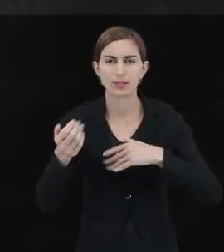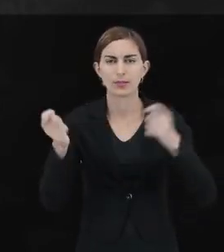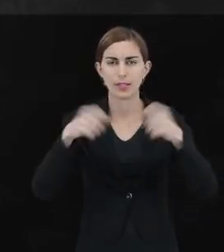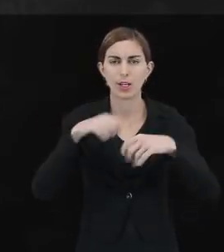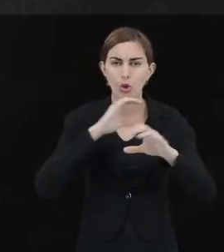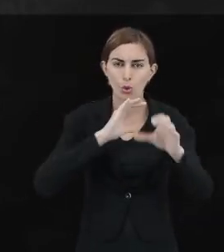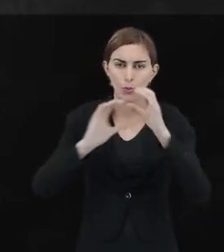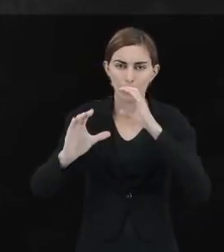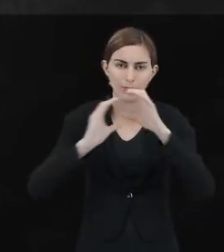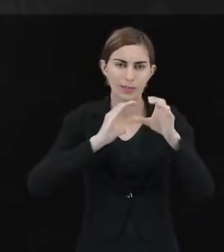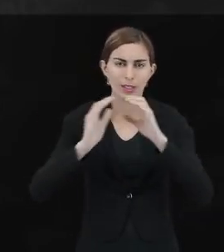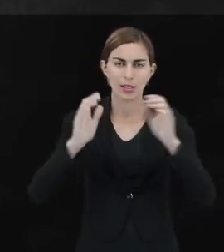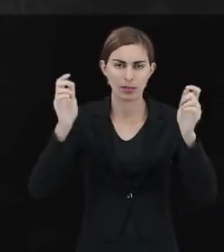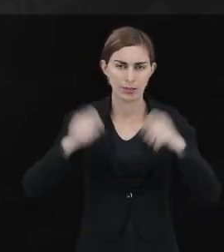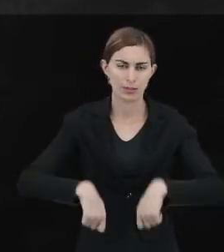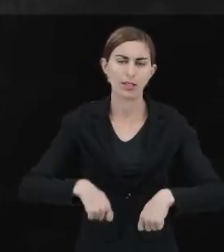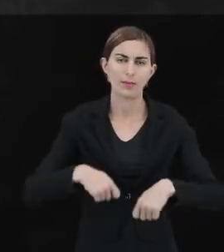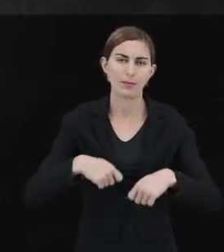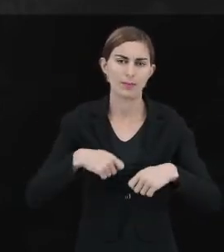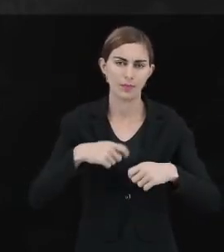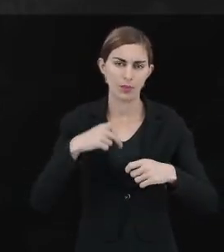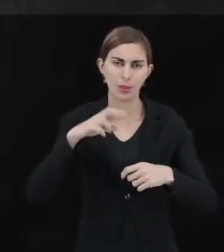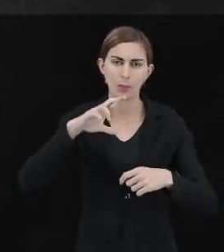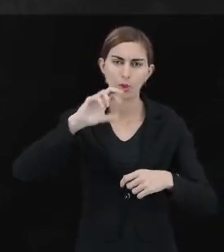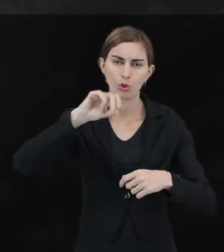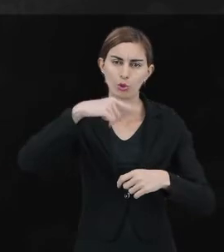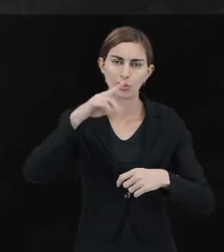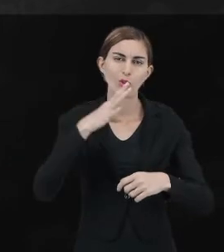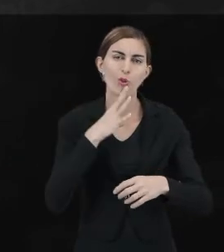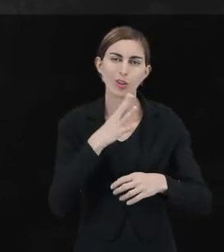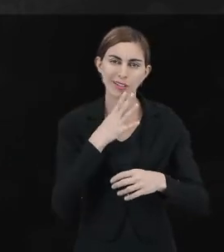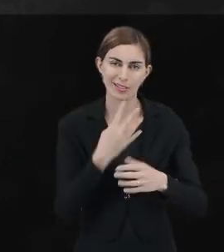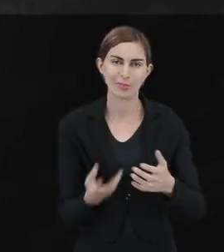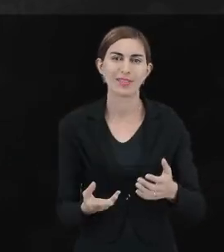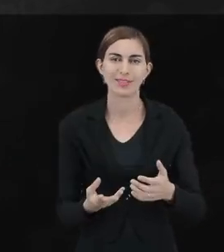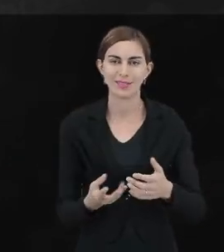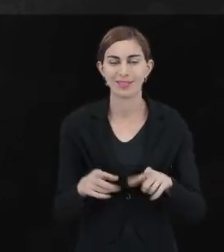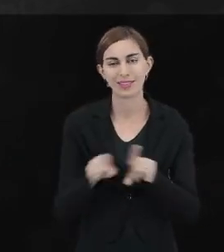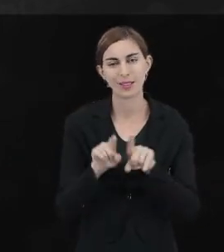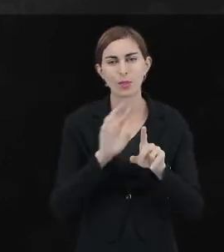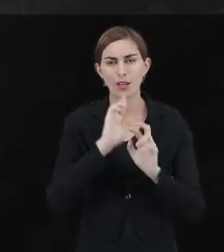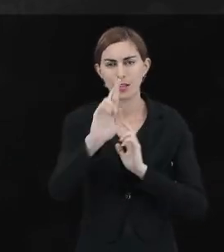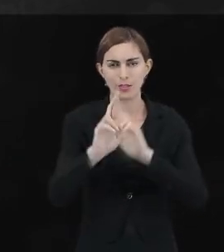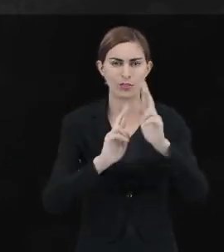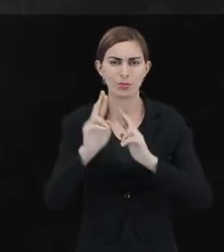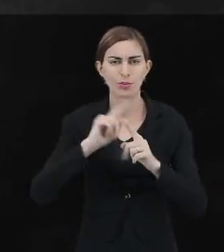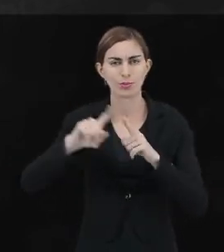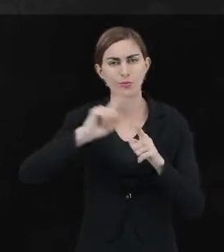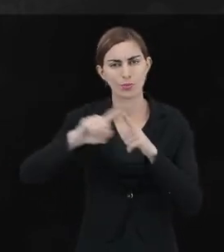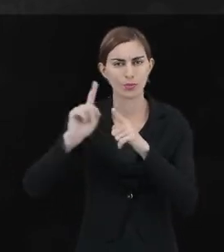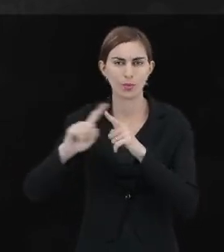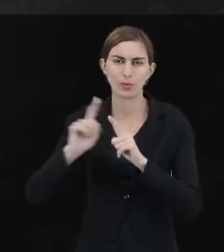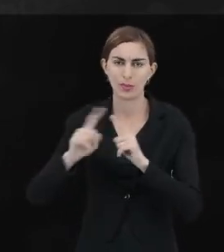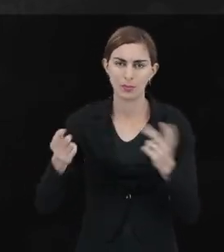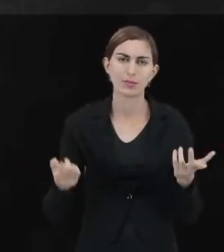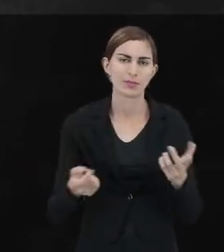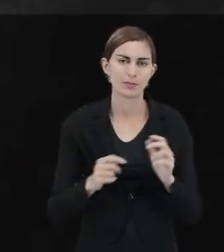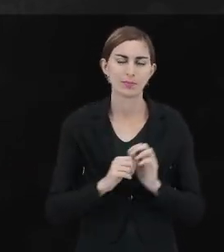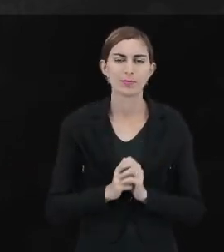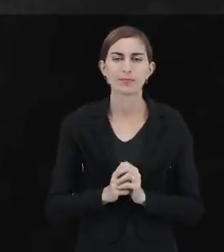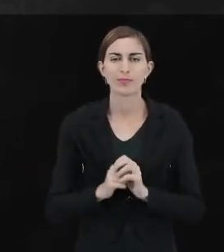de comunicação, capacidade de produção de conhecimento e respostas para os problemas